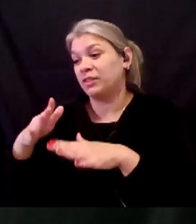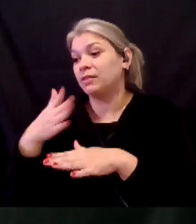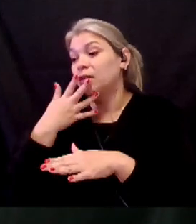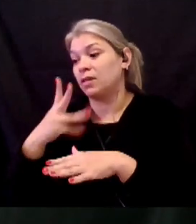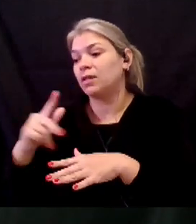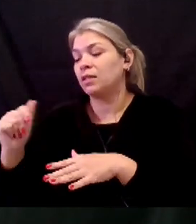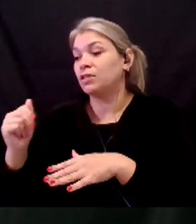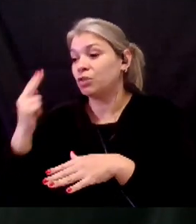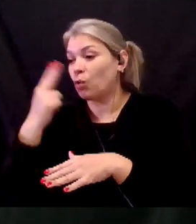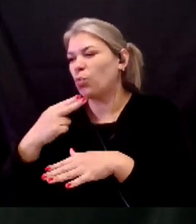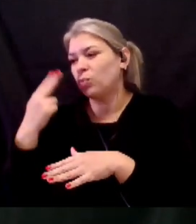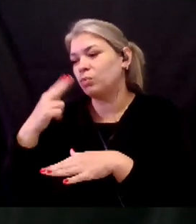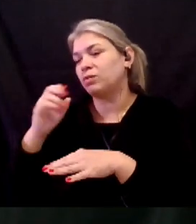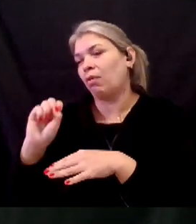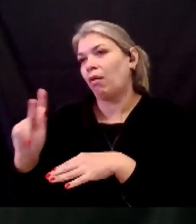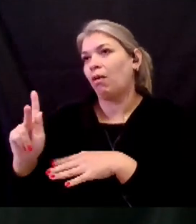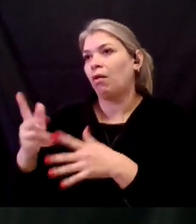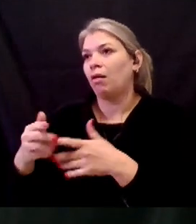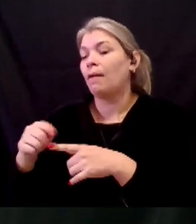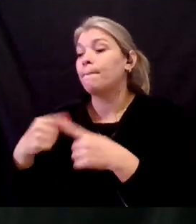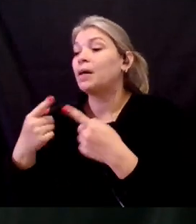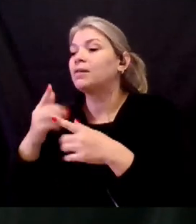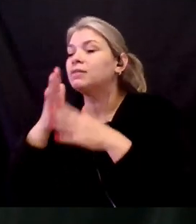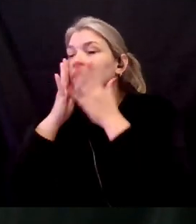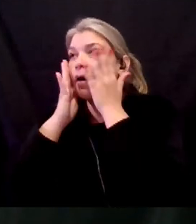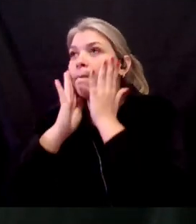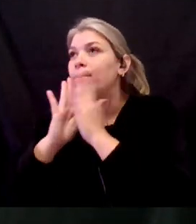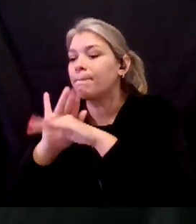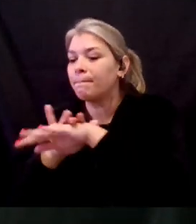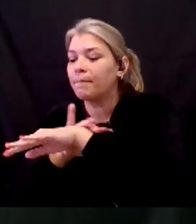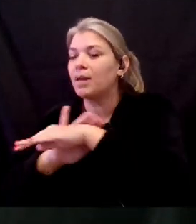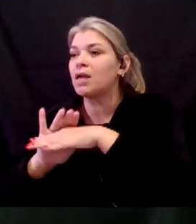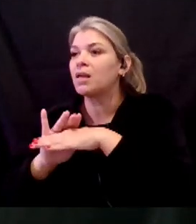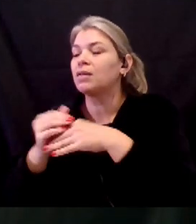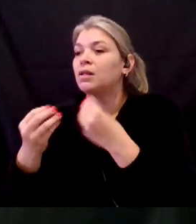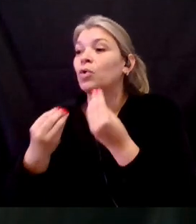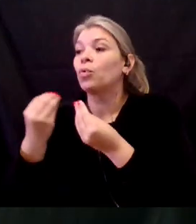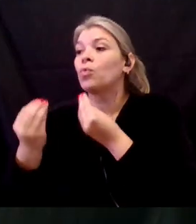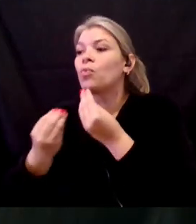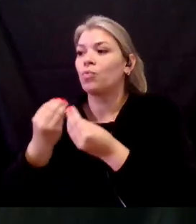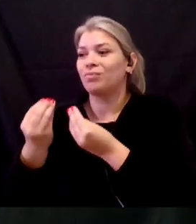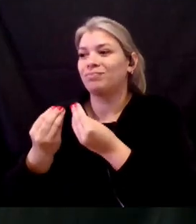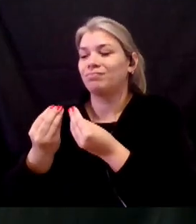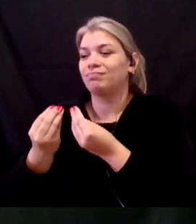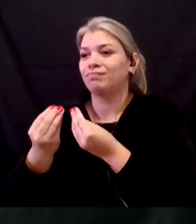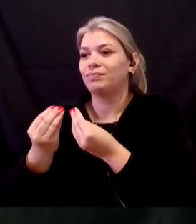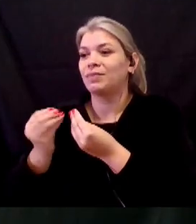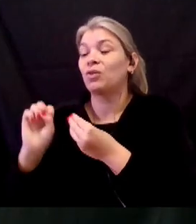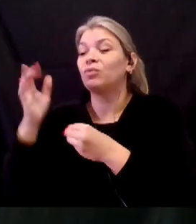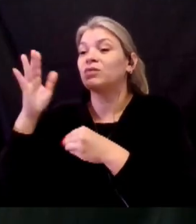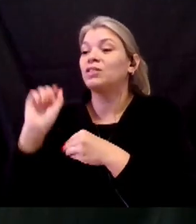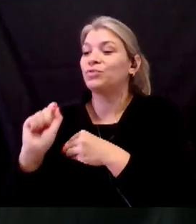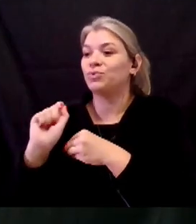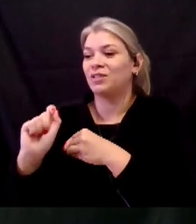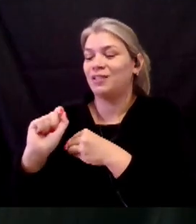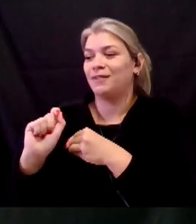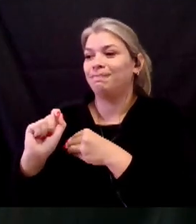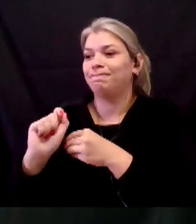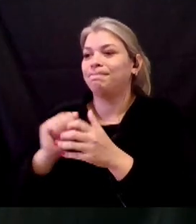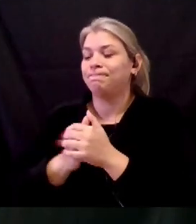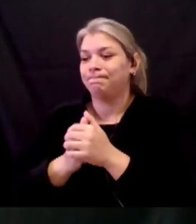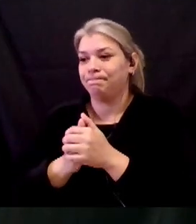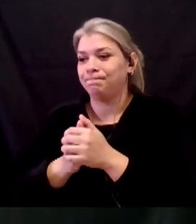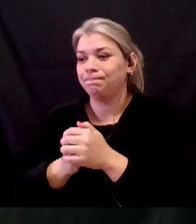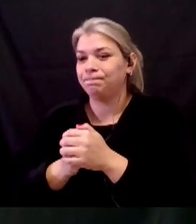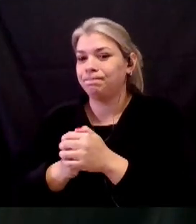impacto na pele dessa criança, né? Essa pele está se formando, amadurecendo, qual que é o impacto que vai trazer quando